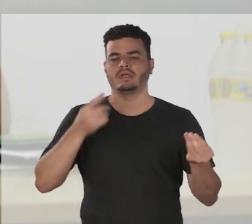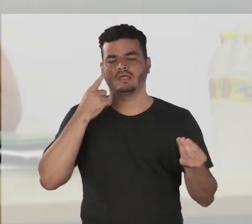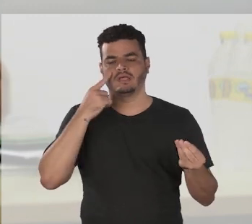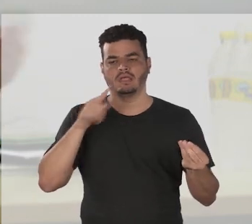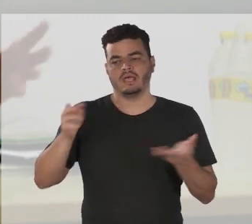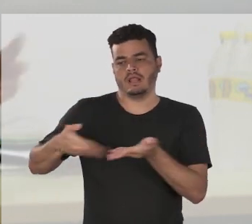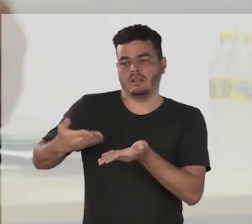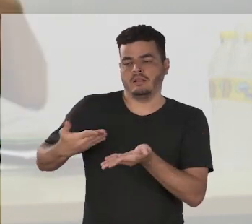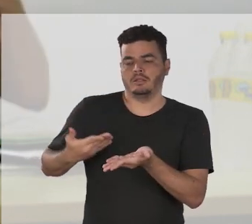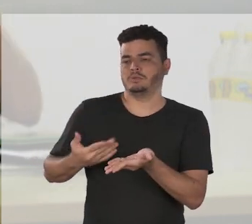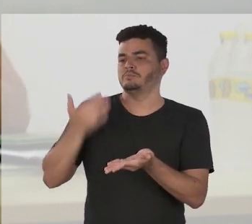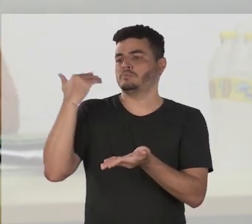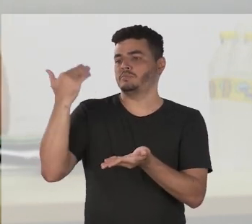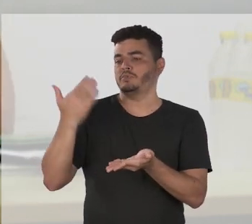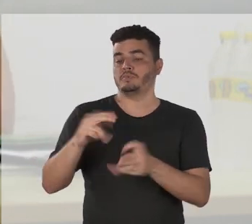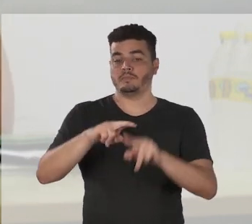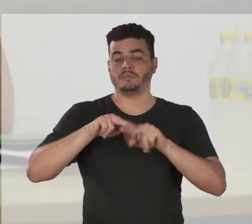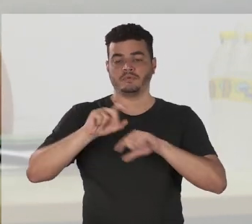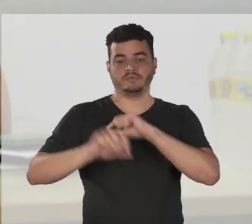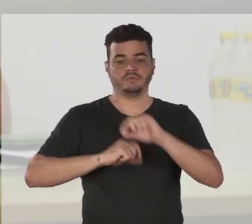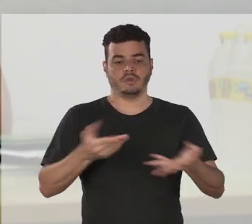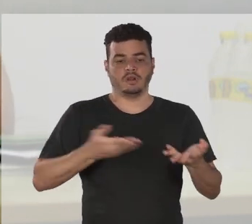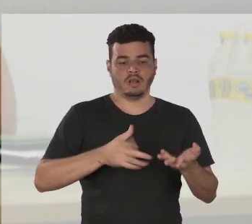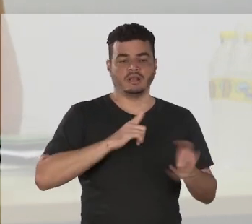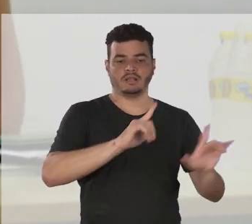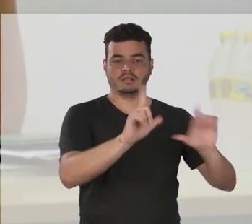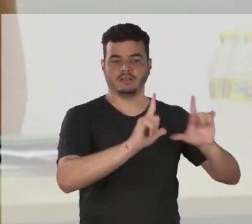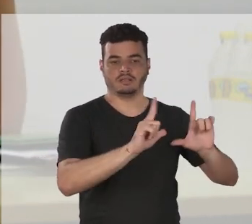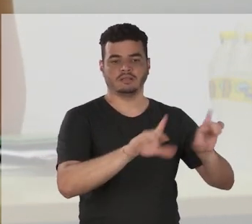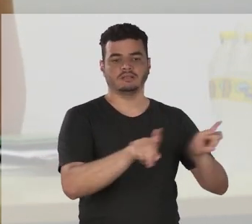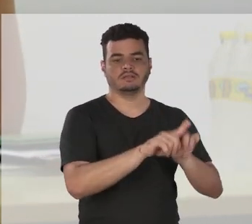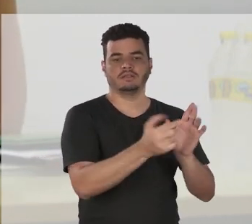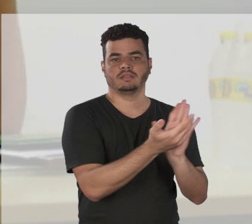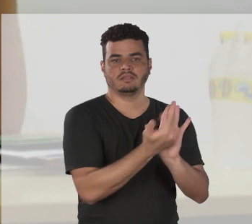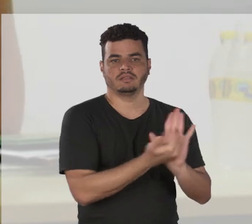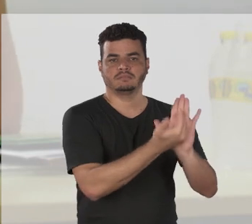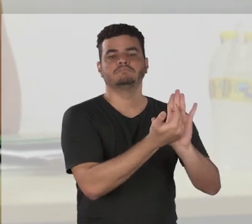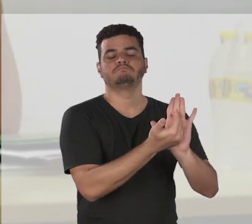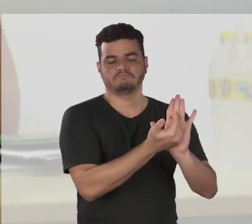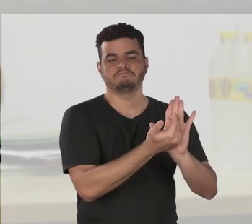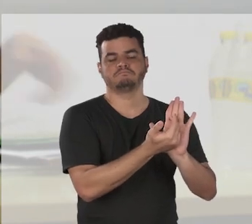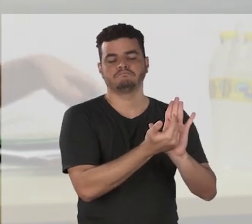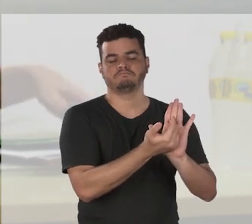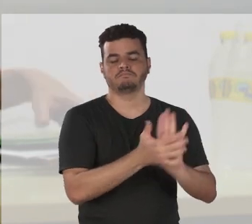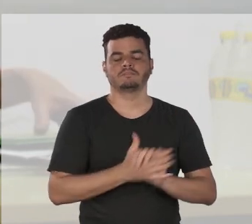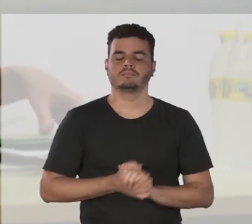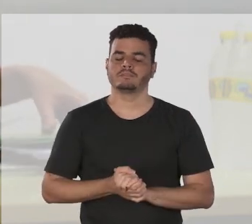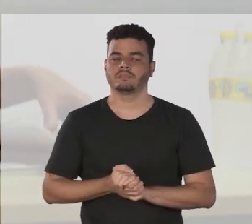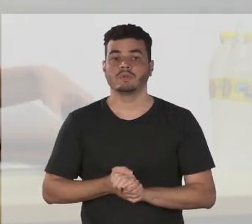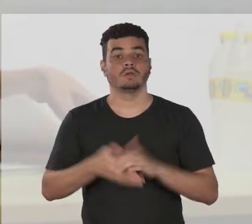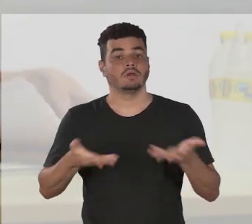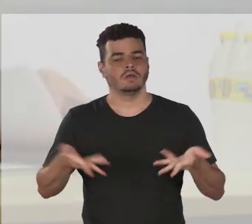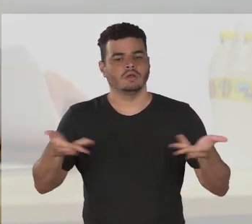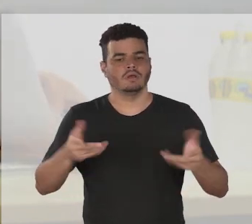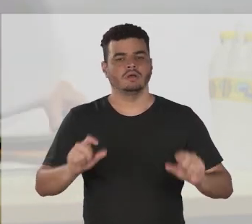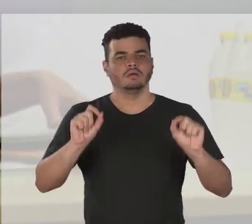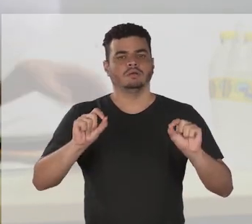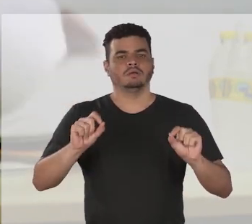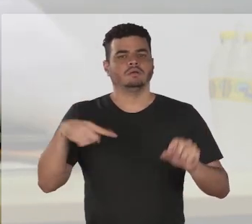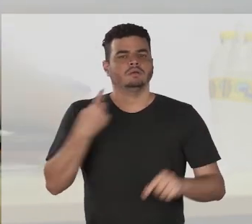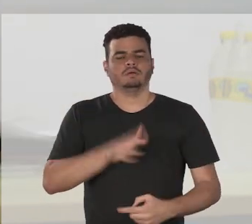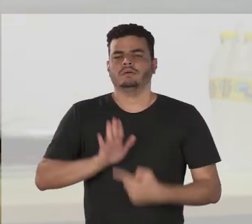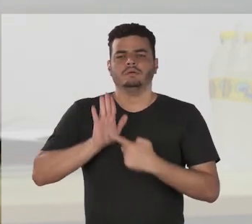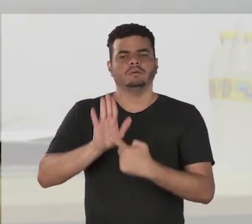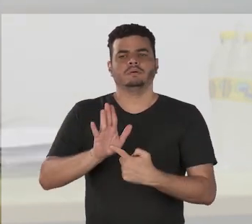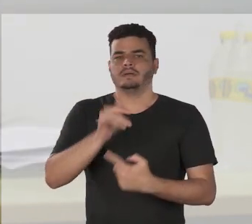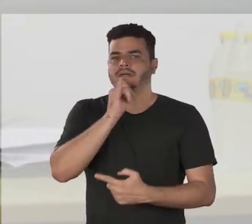que é um desenho animado que tem muitos episódios assim. Bom, então, agora para